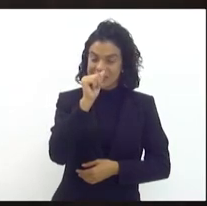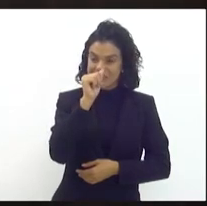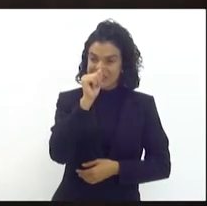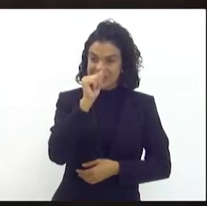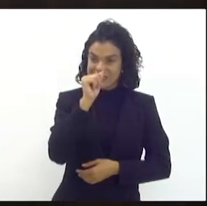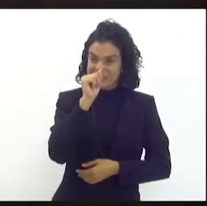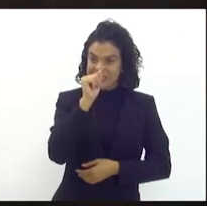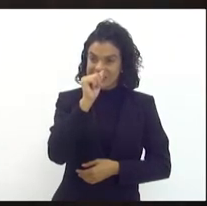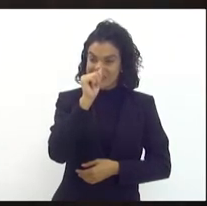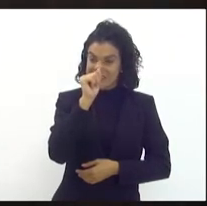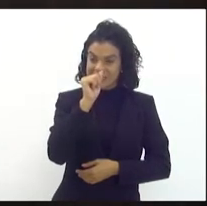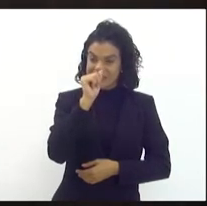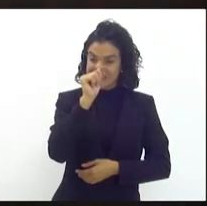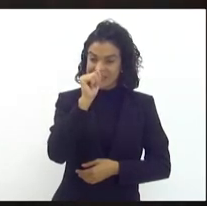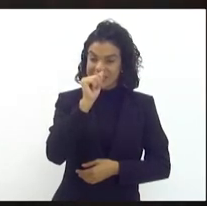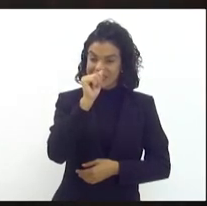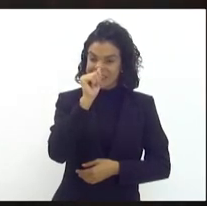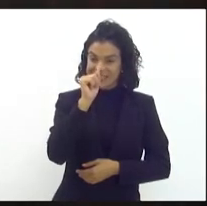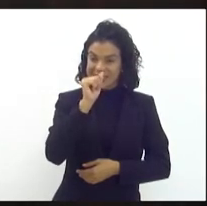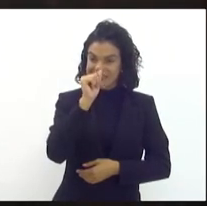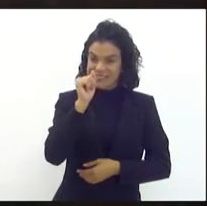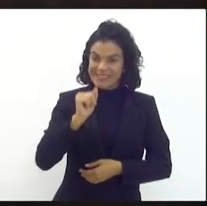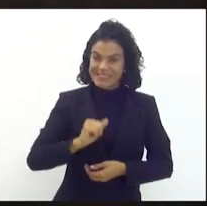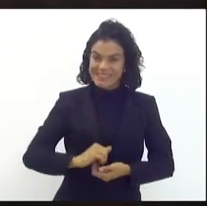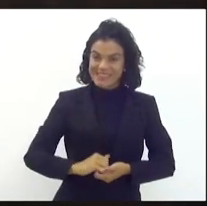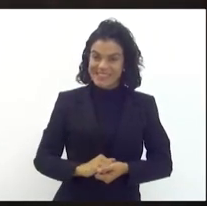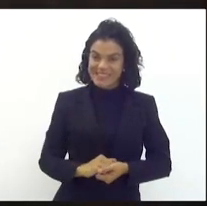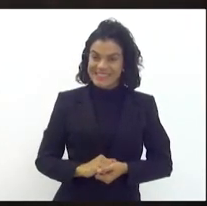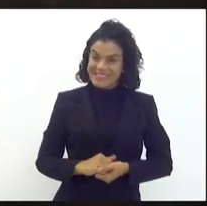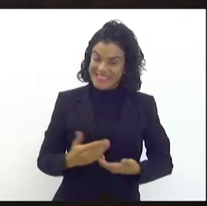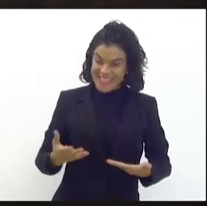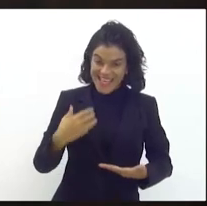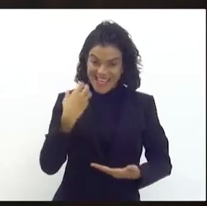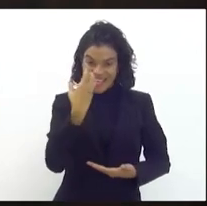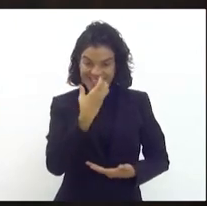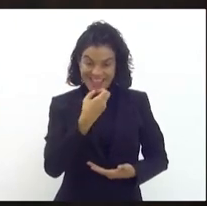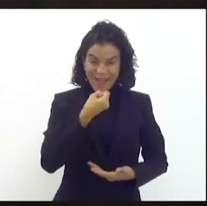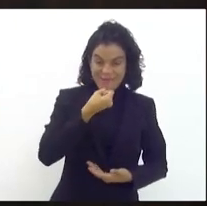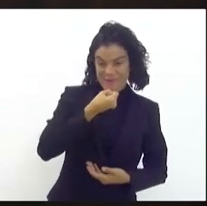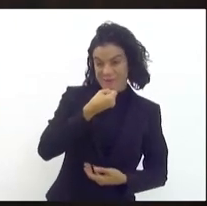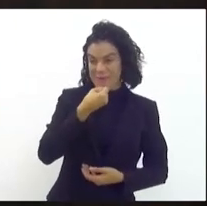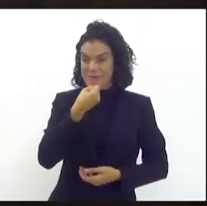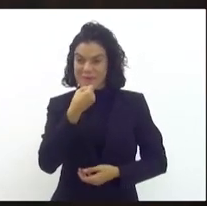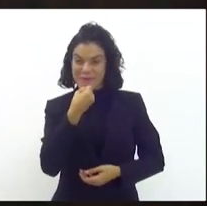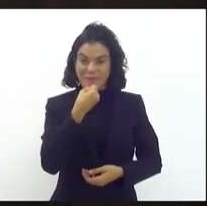Quase que eu falo Nelson Gonçalves você ia cantar